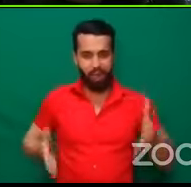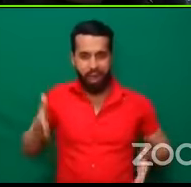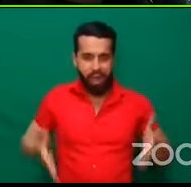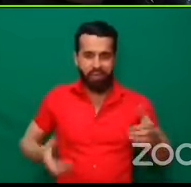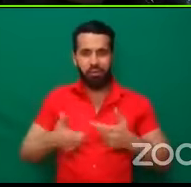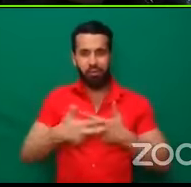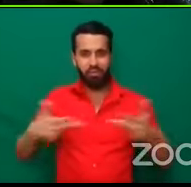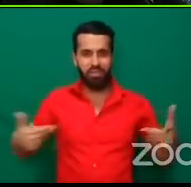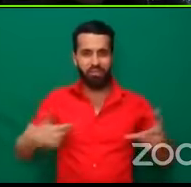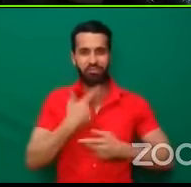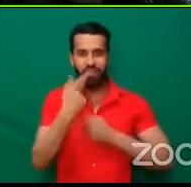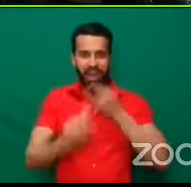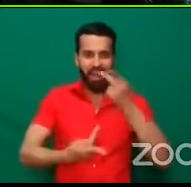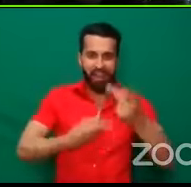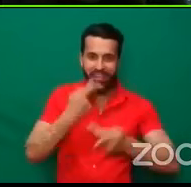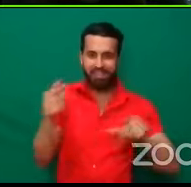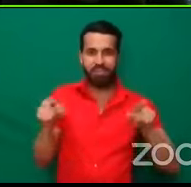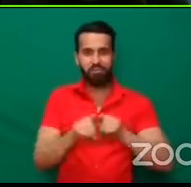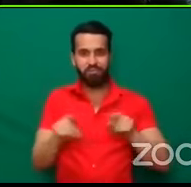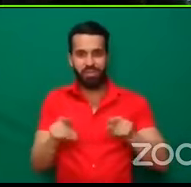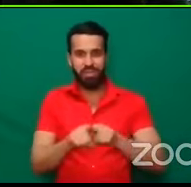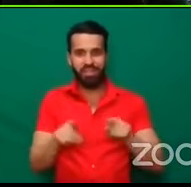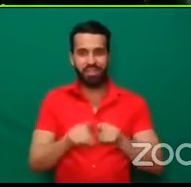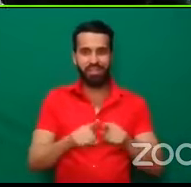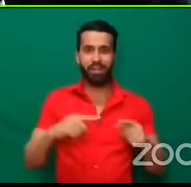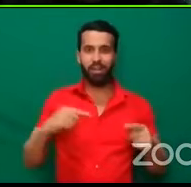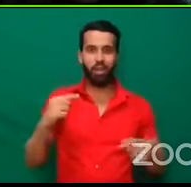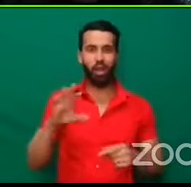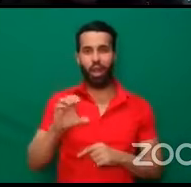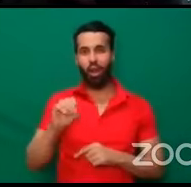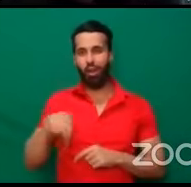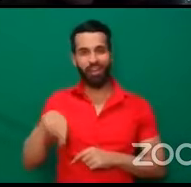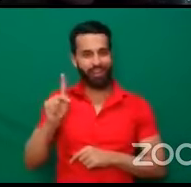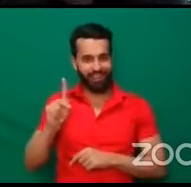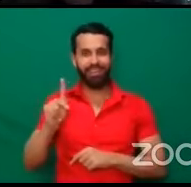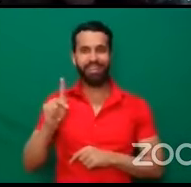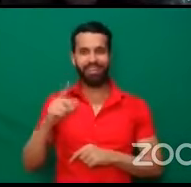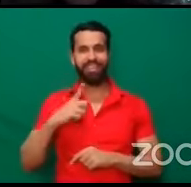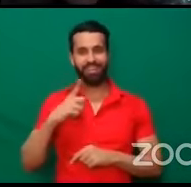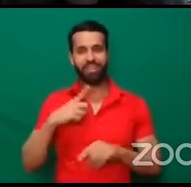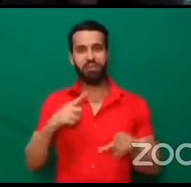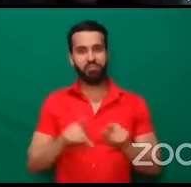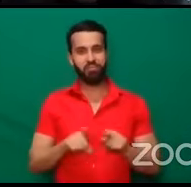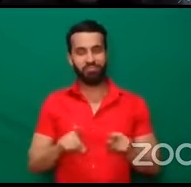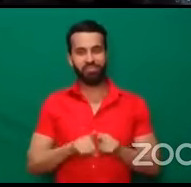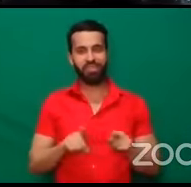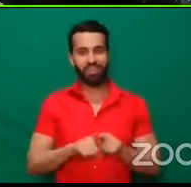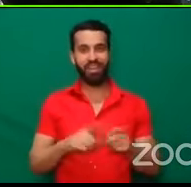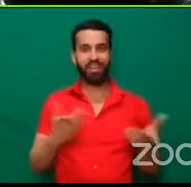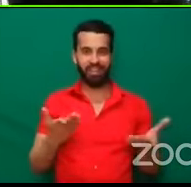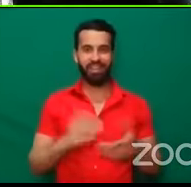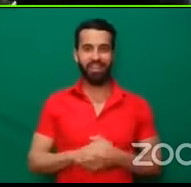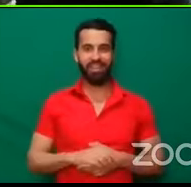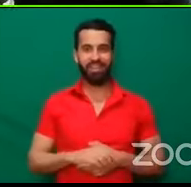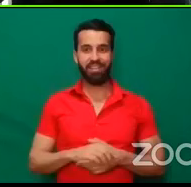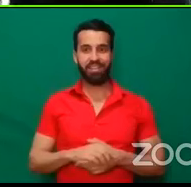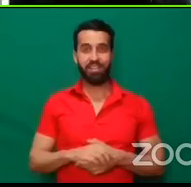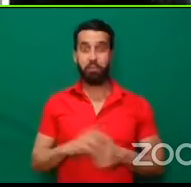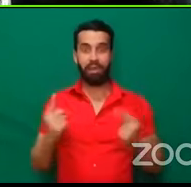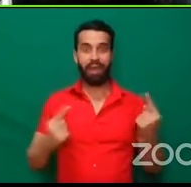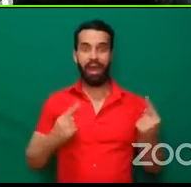as falas, né? Seu moleque Loki, né? Vai pedir cafezinho para sua avó. Você ia pirar Sim.